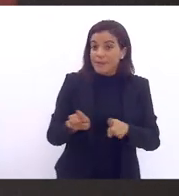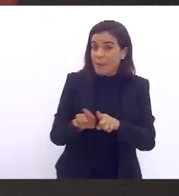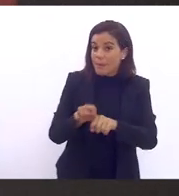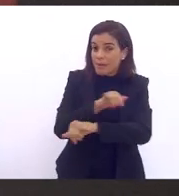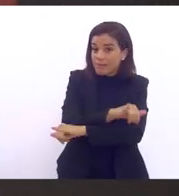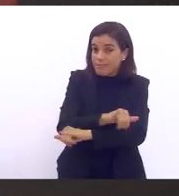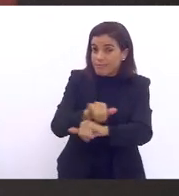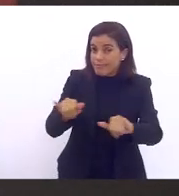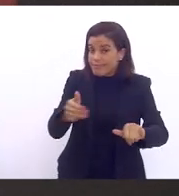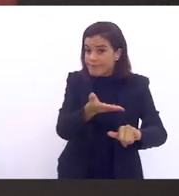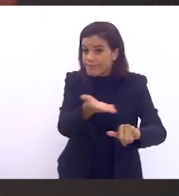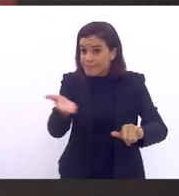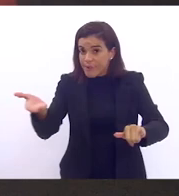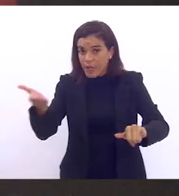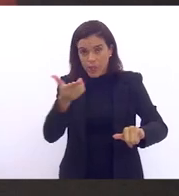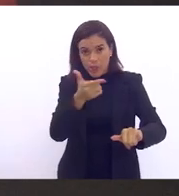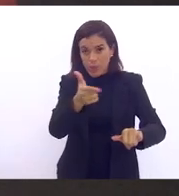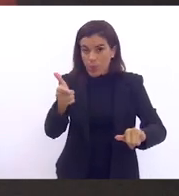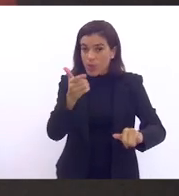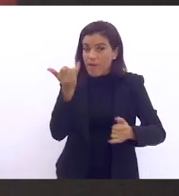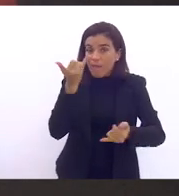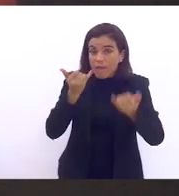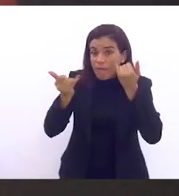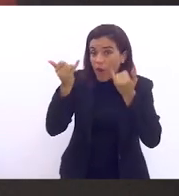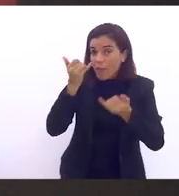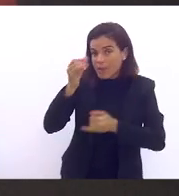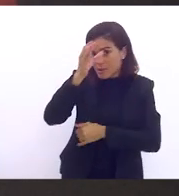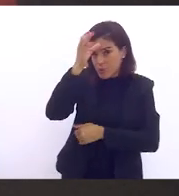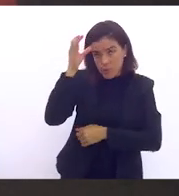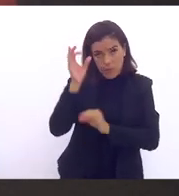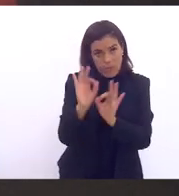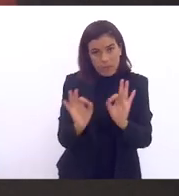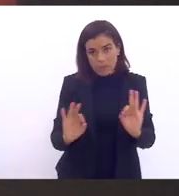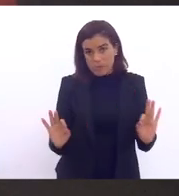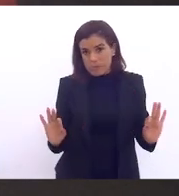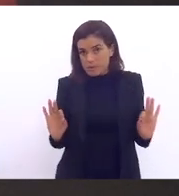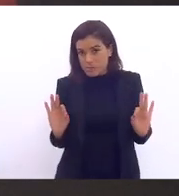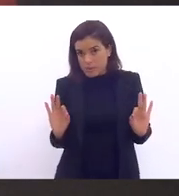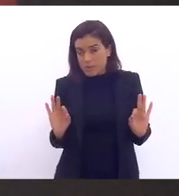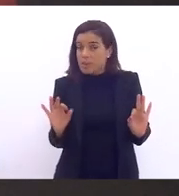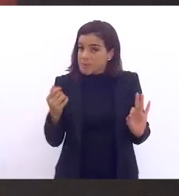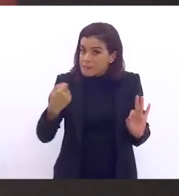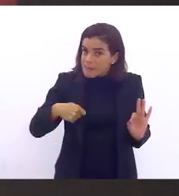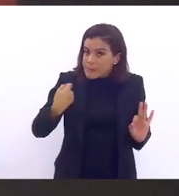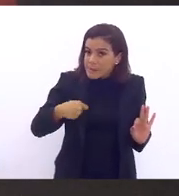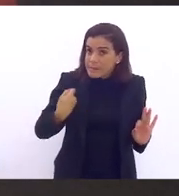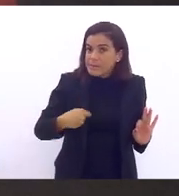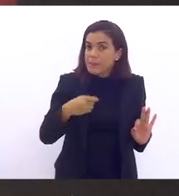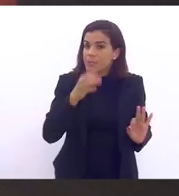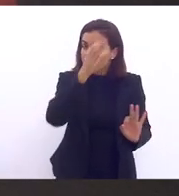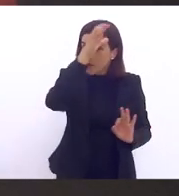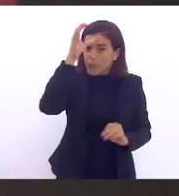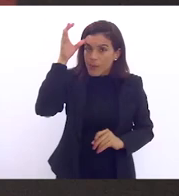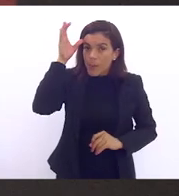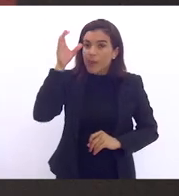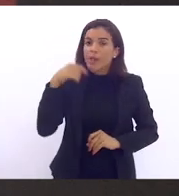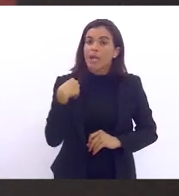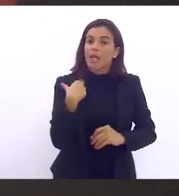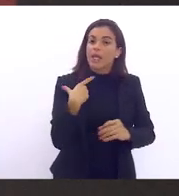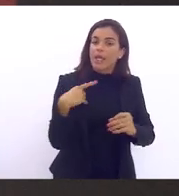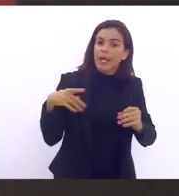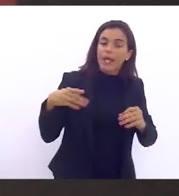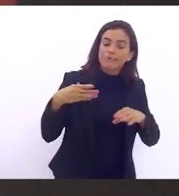não temos eh acesso aos dados desses clientes né Eh então nós precisamos que o cliente entre e se cadastre